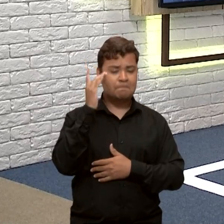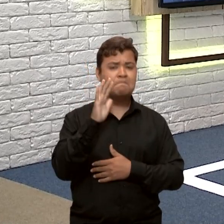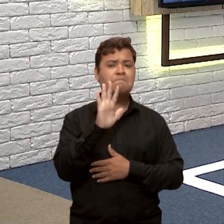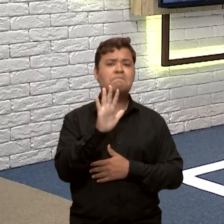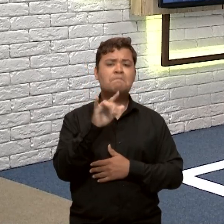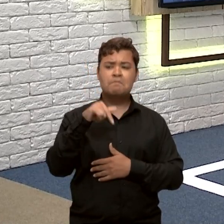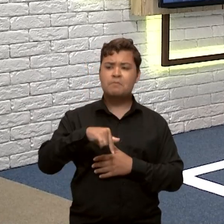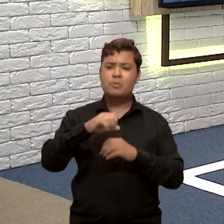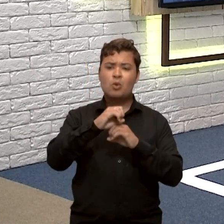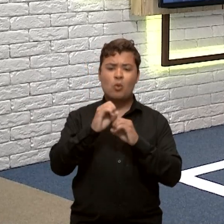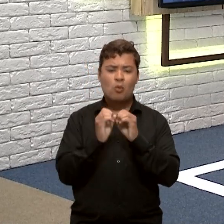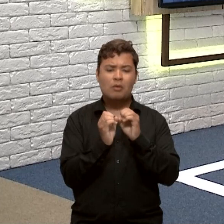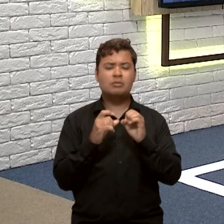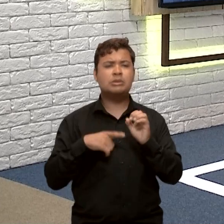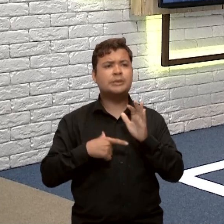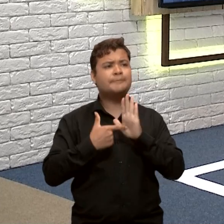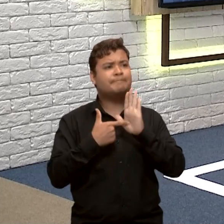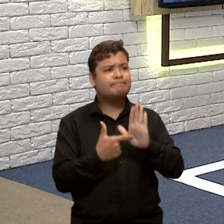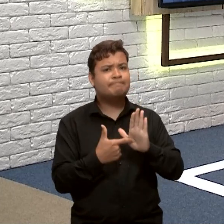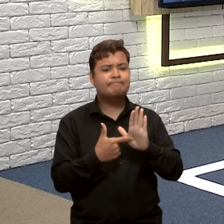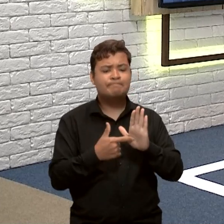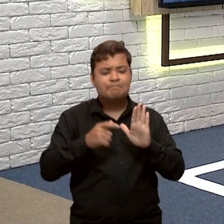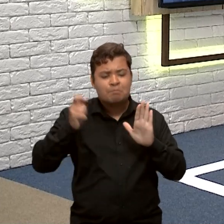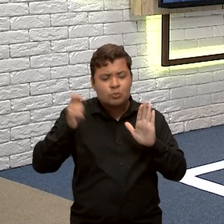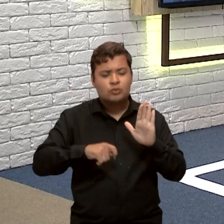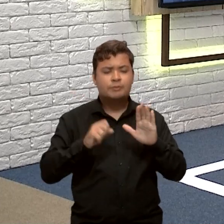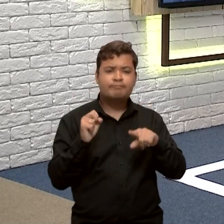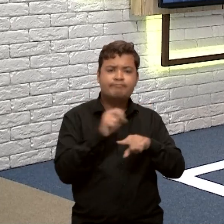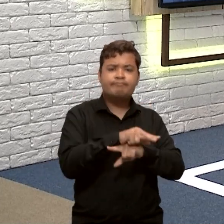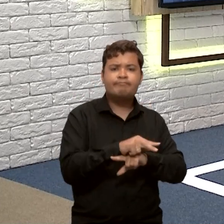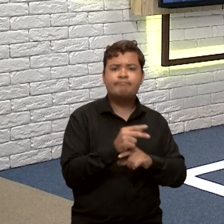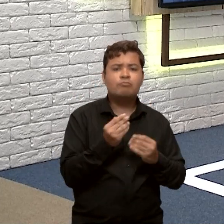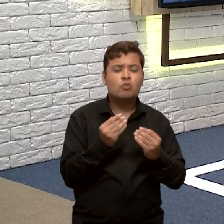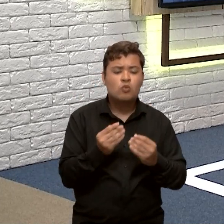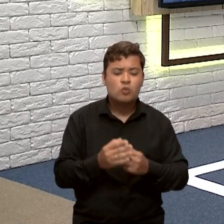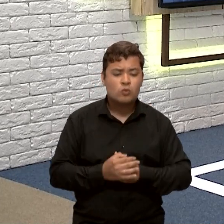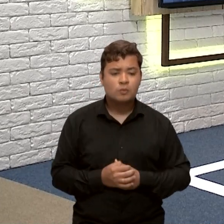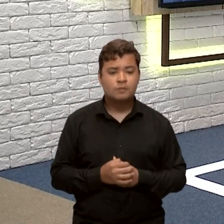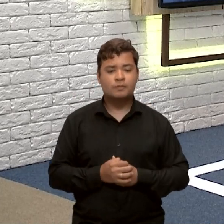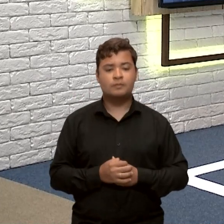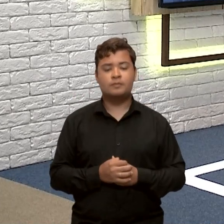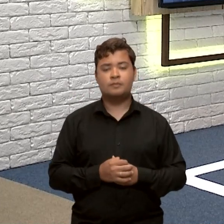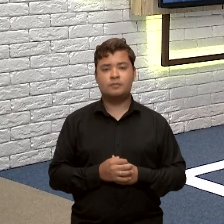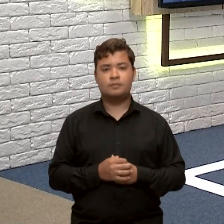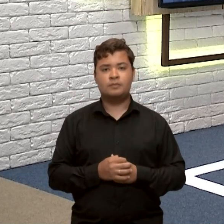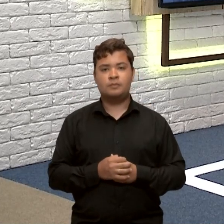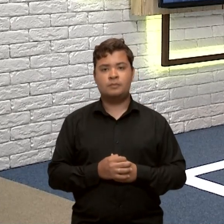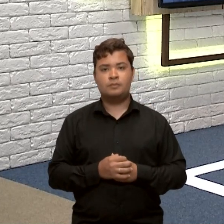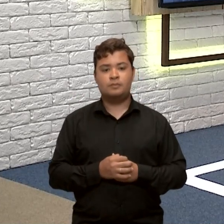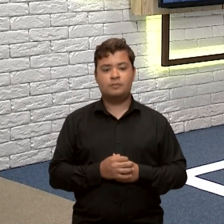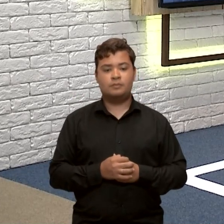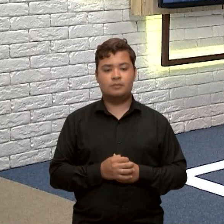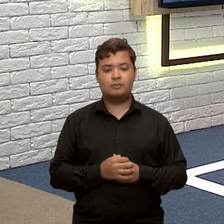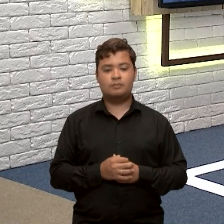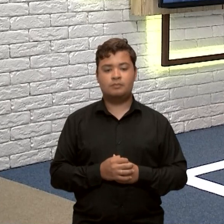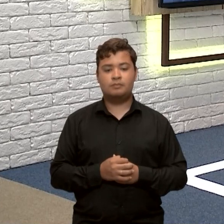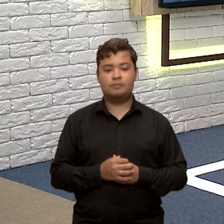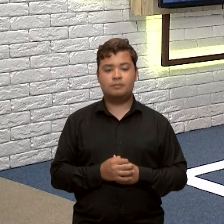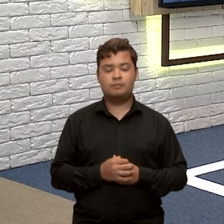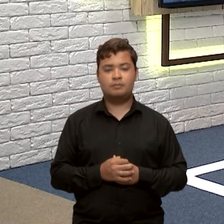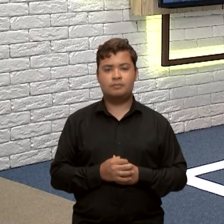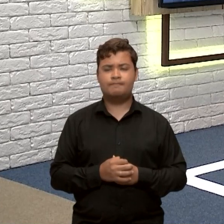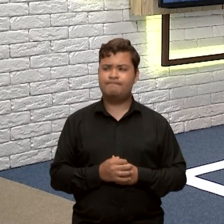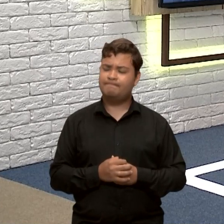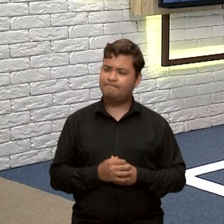claro, da UFG, quais possibilidades que a pessoa tem? Se eu entendi a pergunta, você